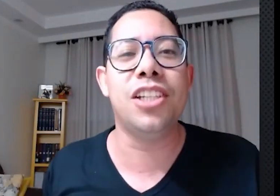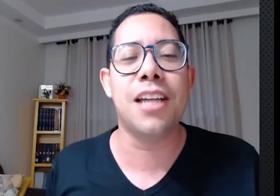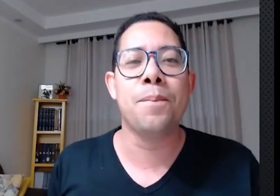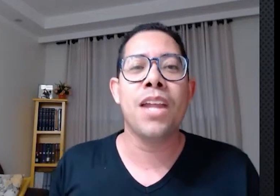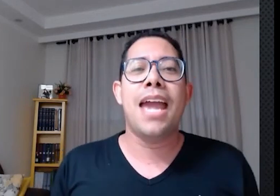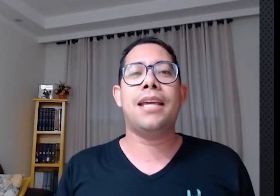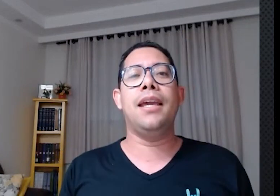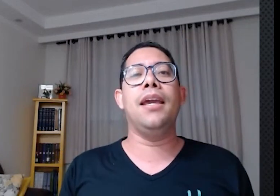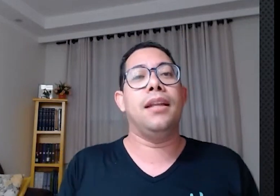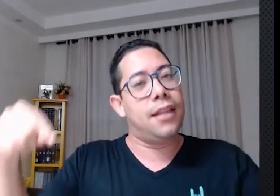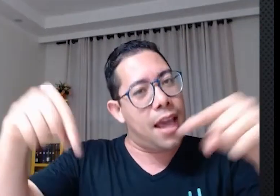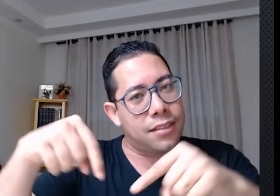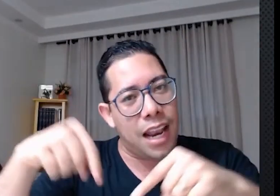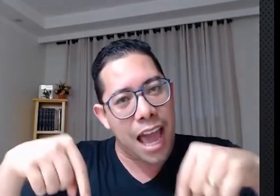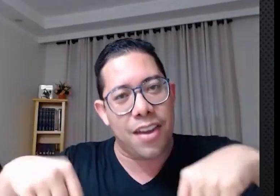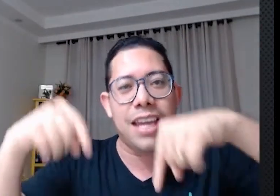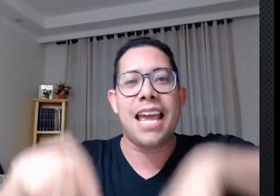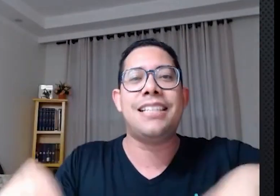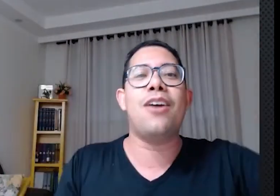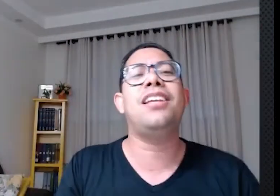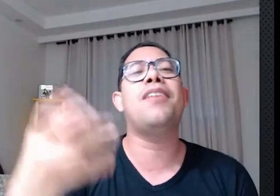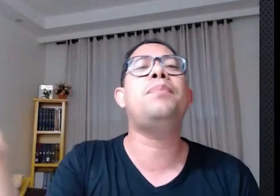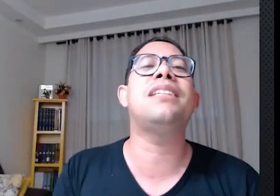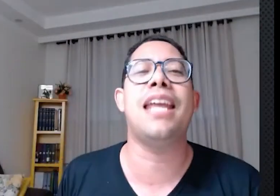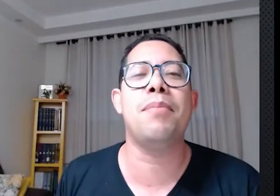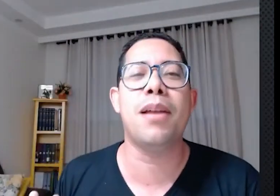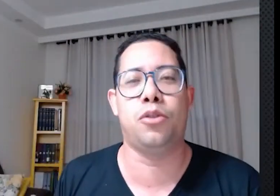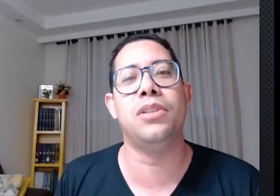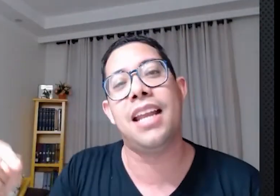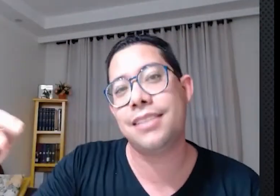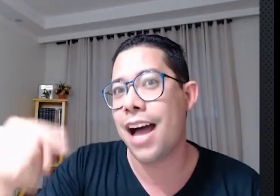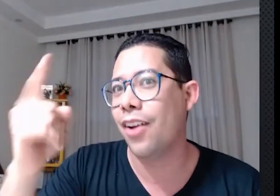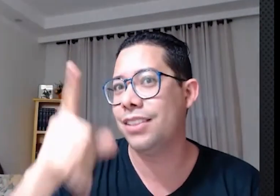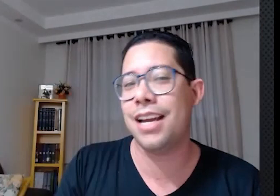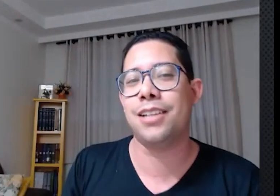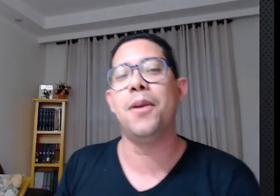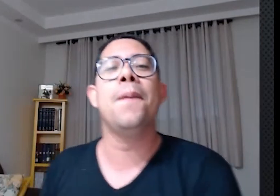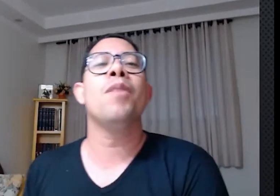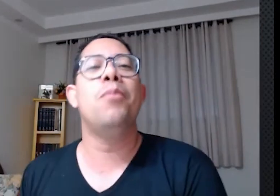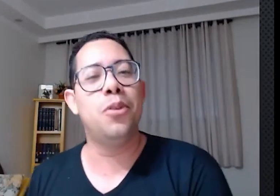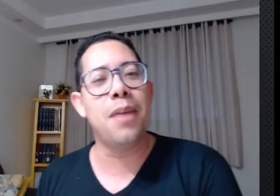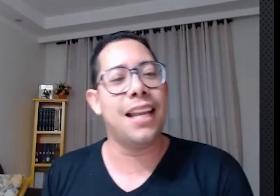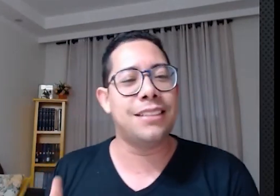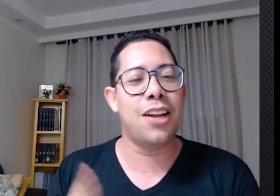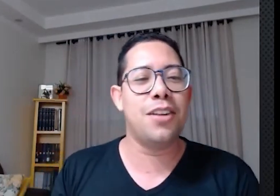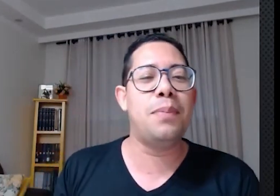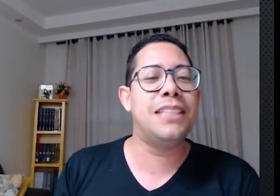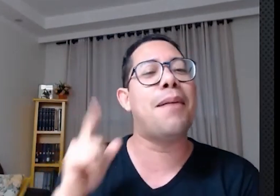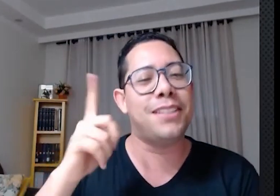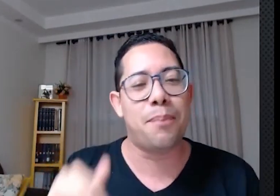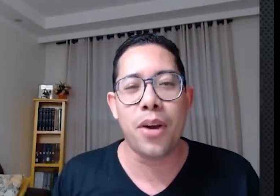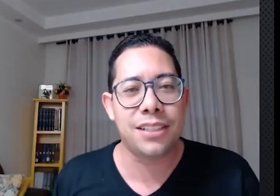boa notícia é que nessa live aí, nessa aula, você não vai precisar ler a Bíblia toda, nessa aula, certo? Muito bem, nessa aula você